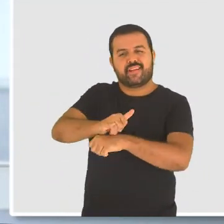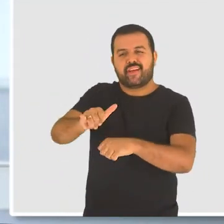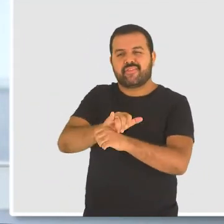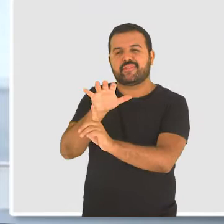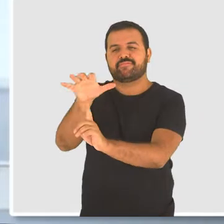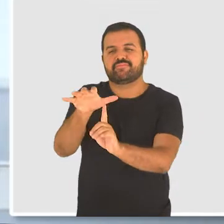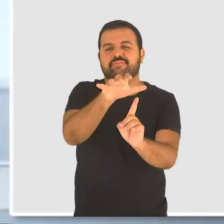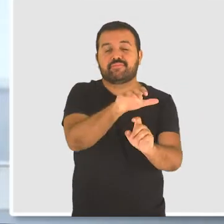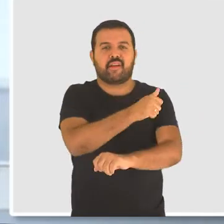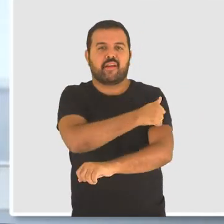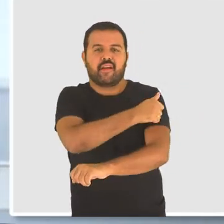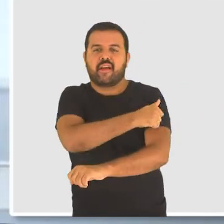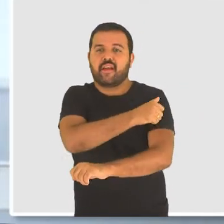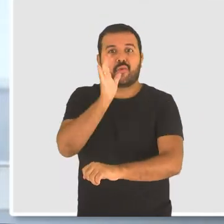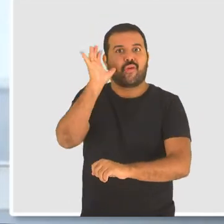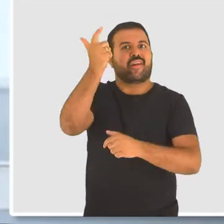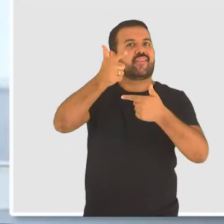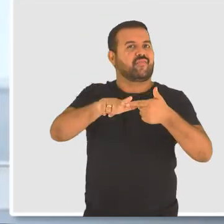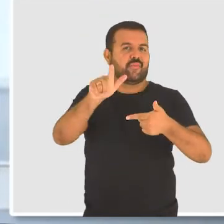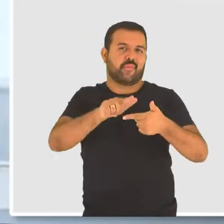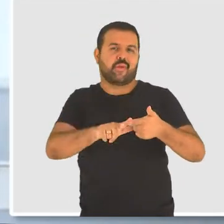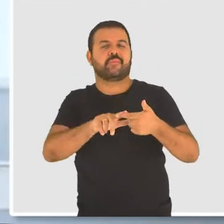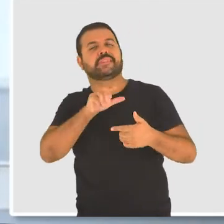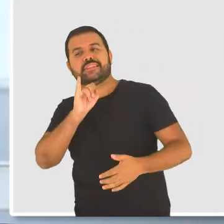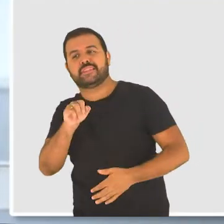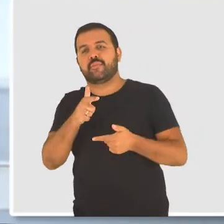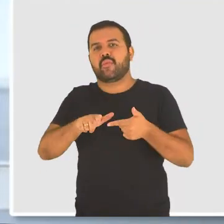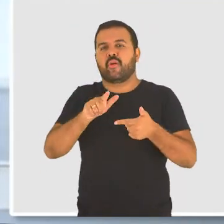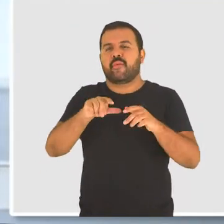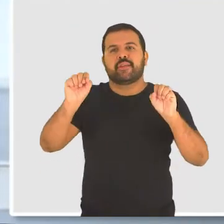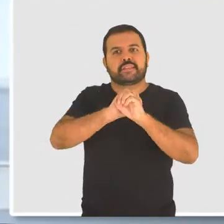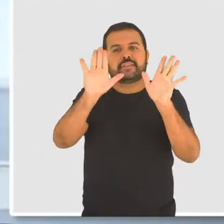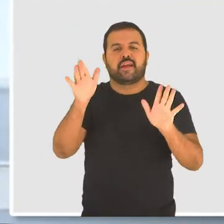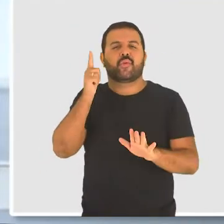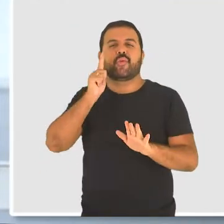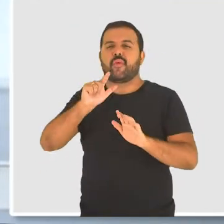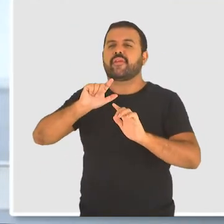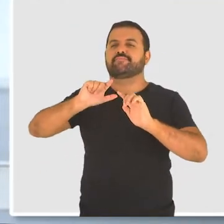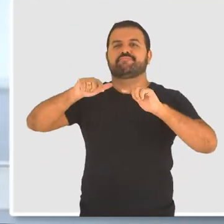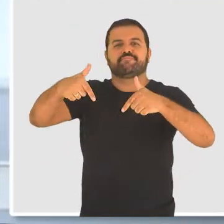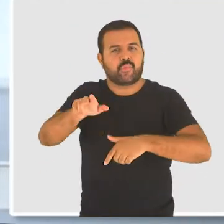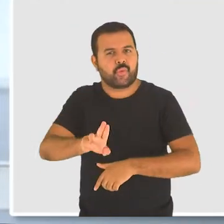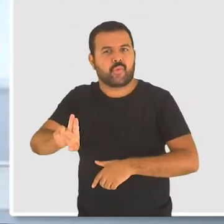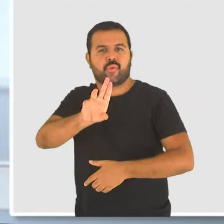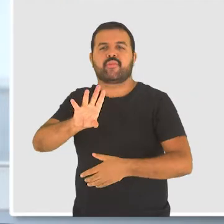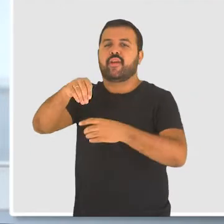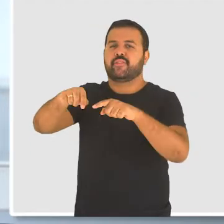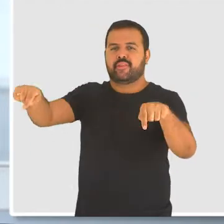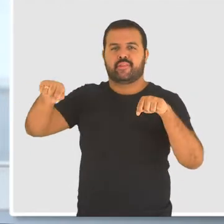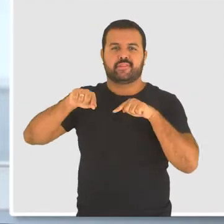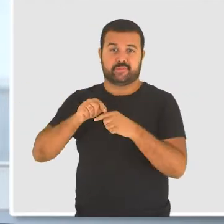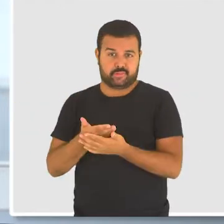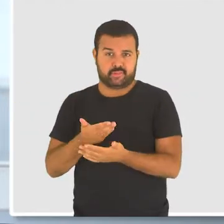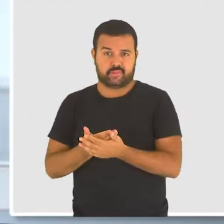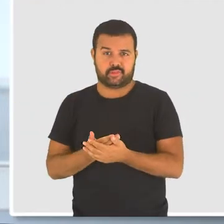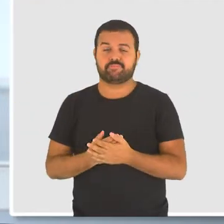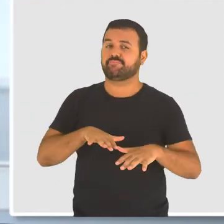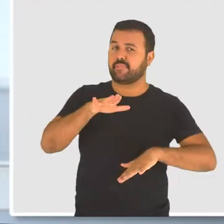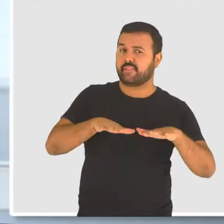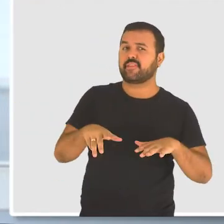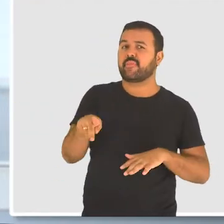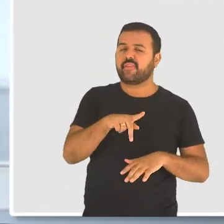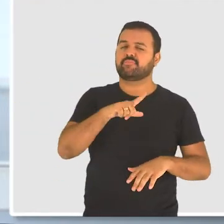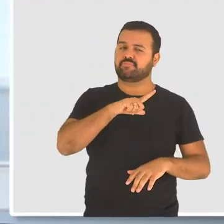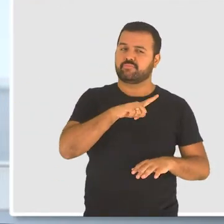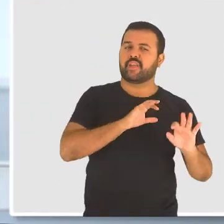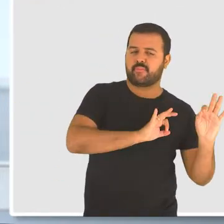planejamento, a estratégia para o aluno resolver aquele problema, se ele está executando bem aquele problema,